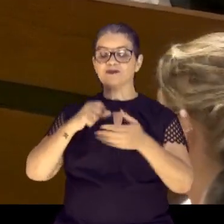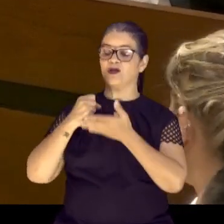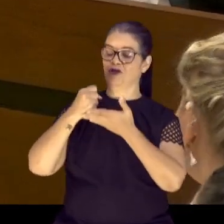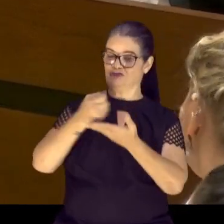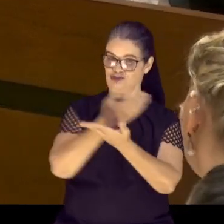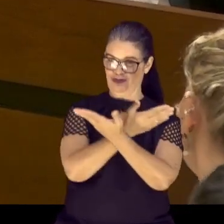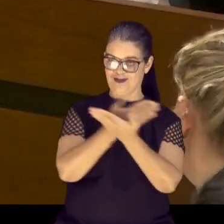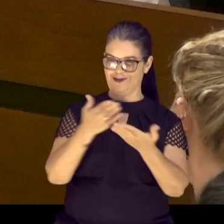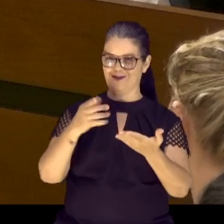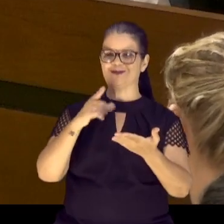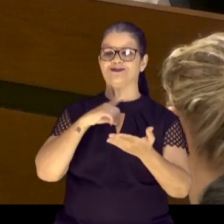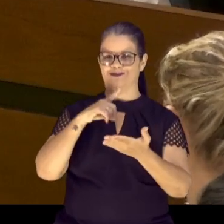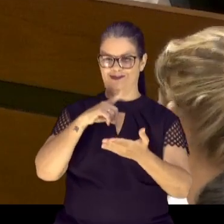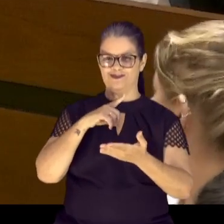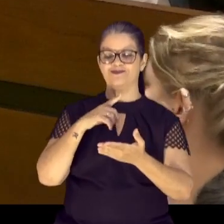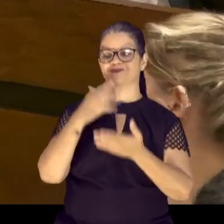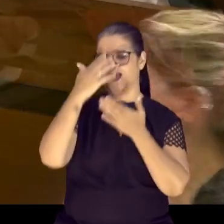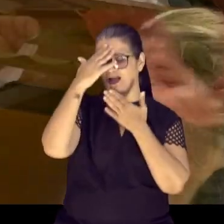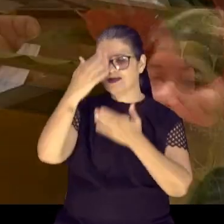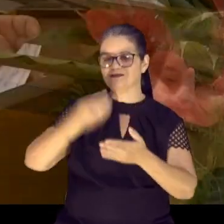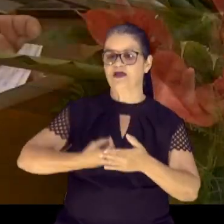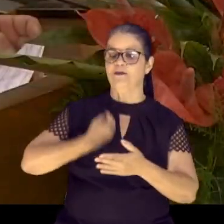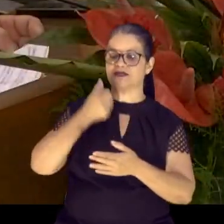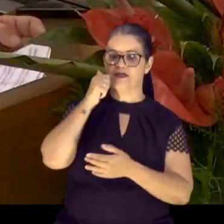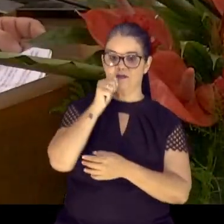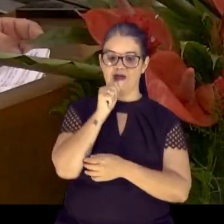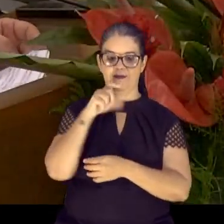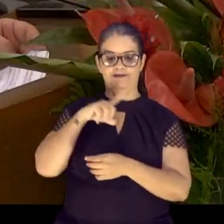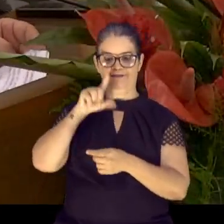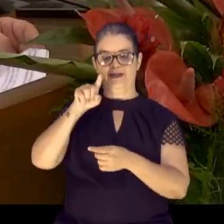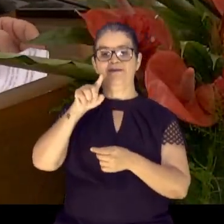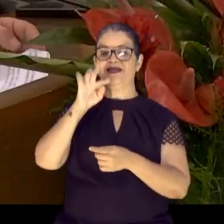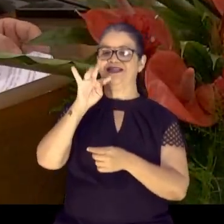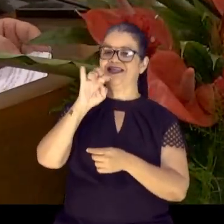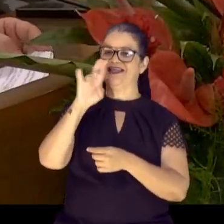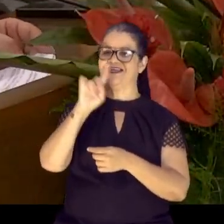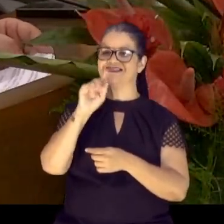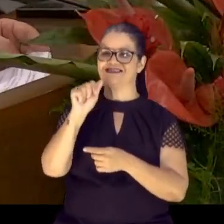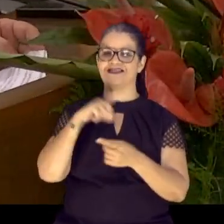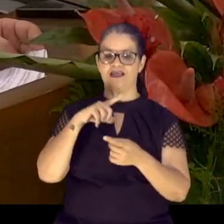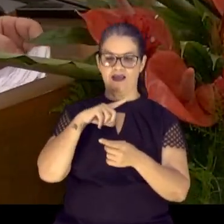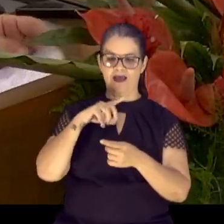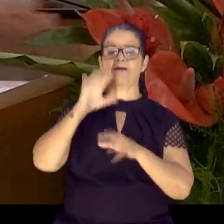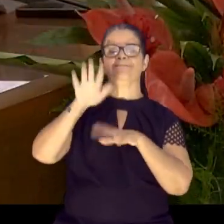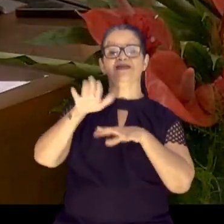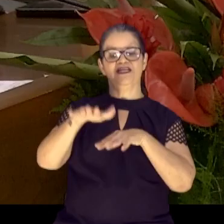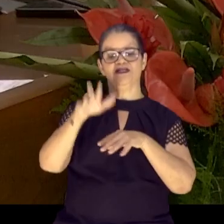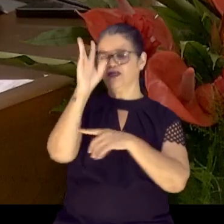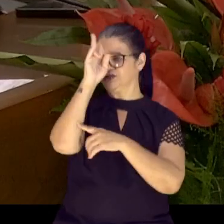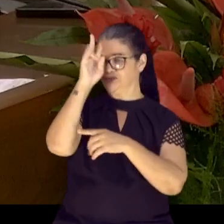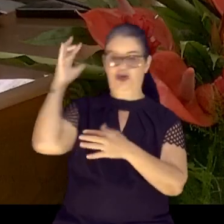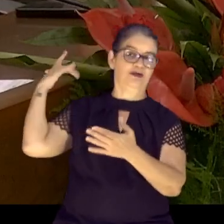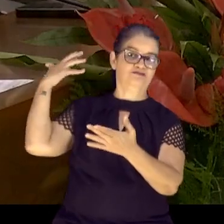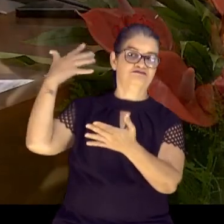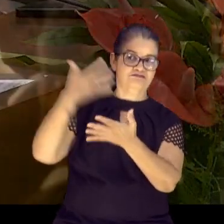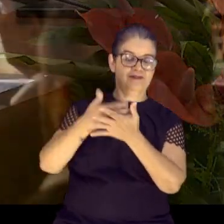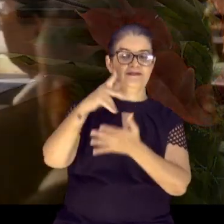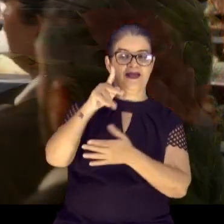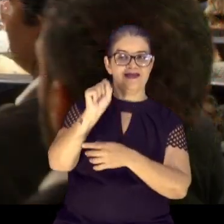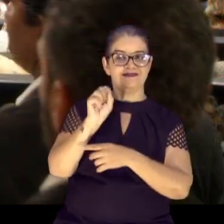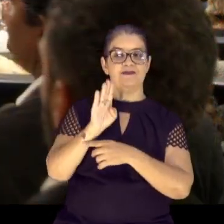vocês. Agradecer a presença da minha mãe, que está ali também, dona Terezinha, né, militante histórica do PSB.